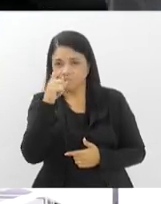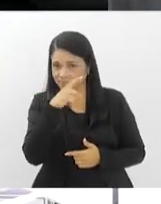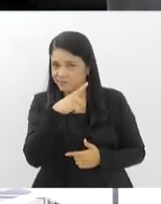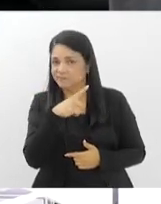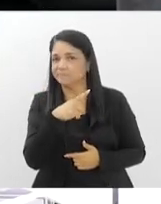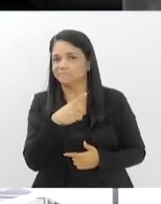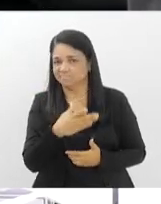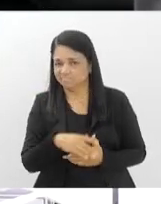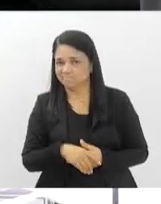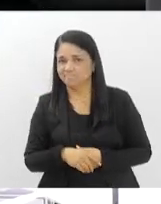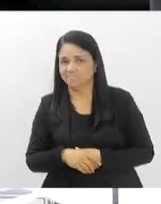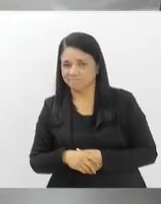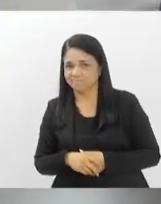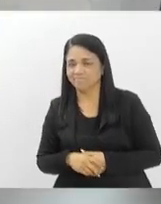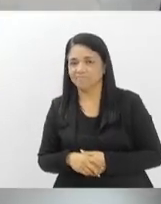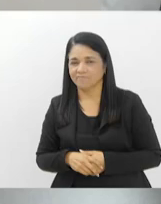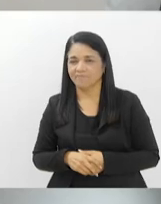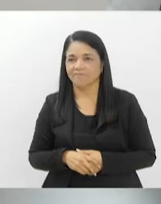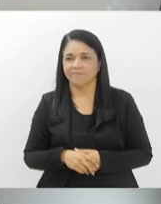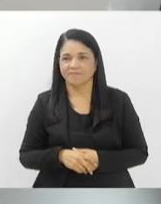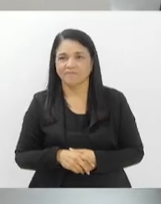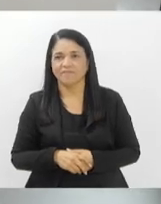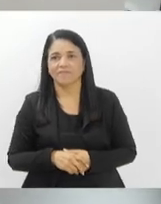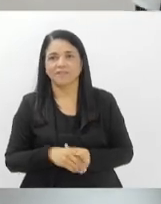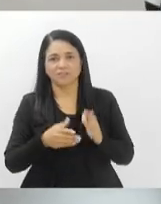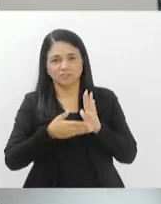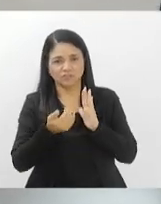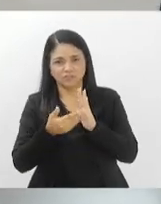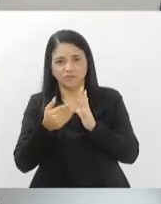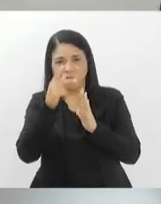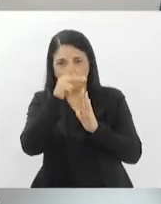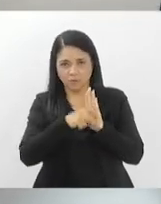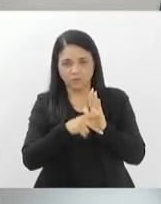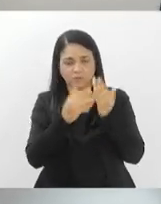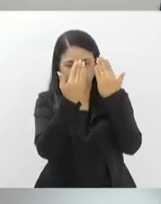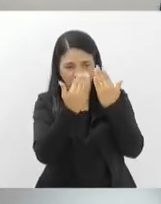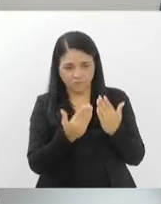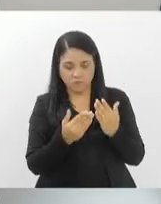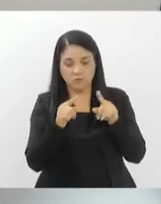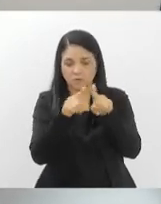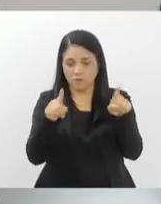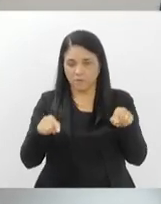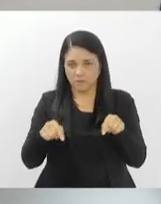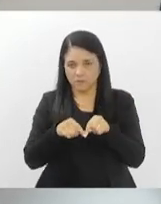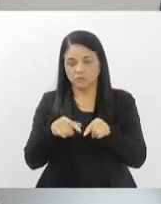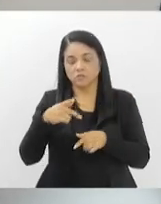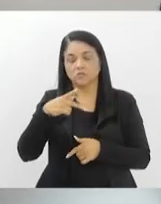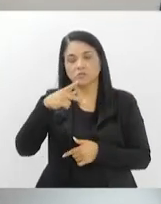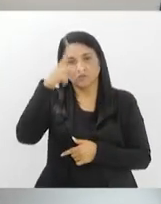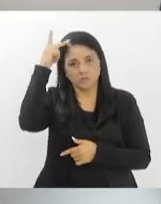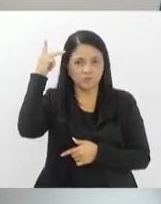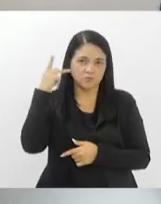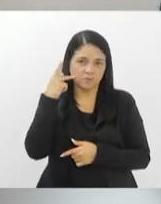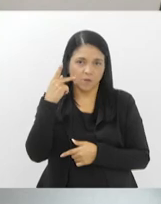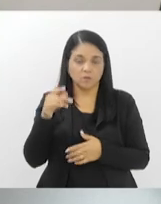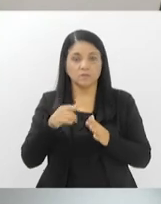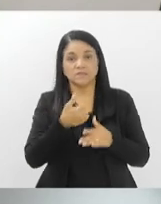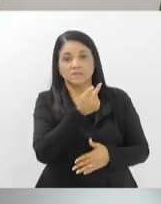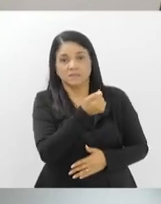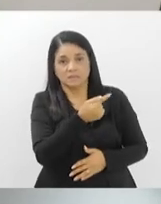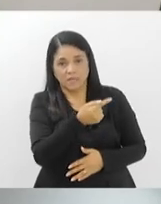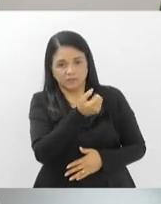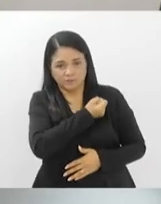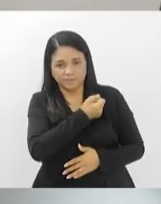pouco provável. Então, retirar de pauta o projeto com vista deferida para o gabinete do deputado Luiz Paulo. 7 da pauta, projeto